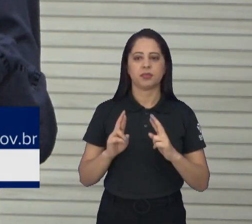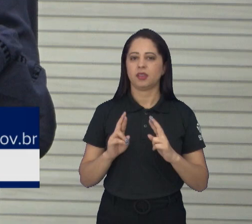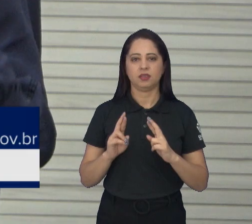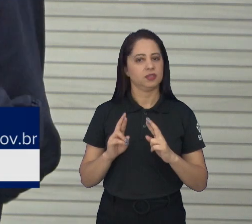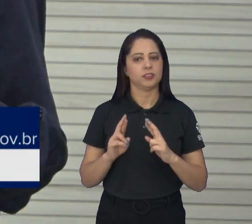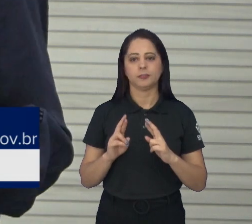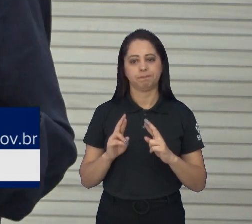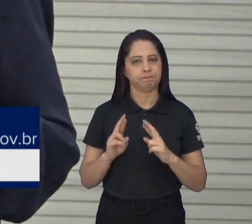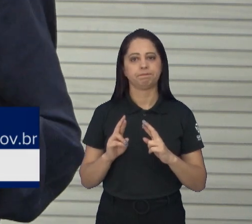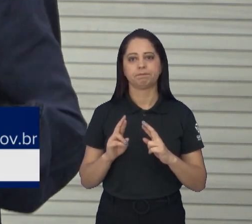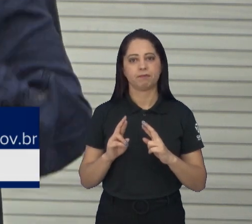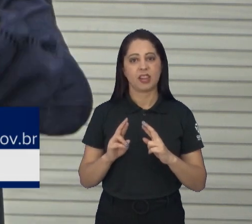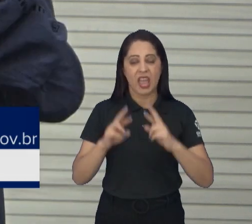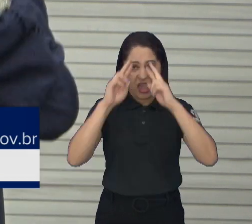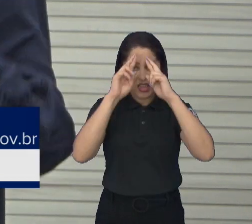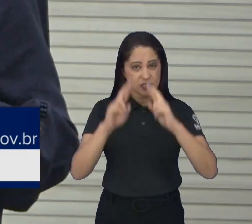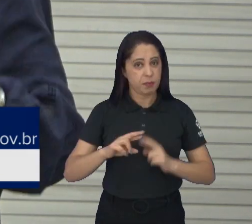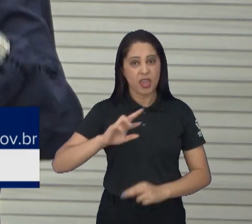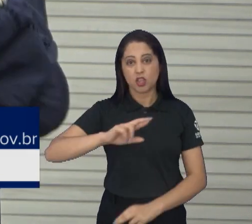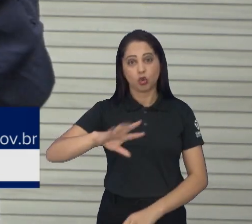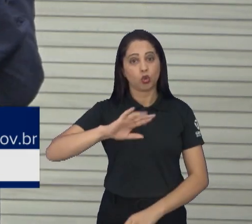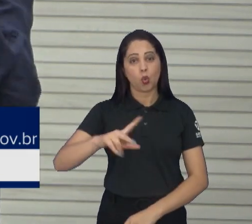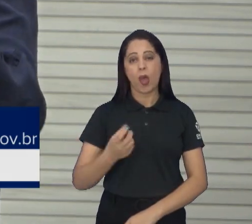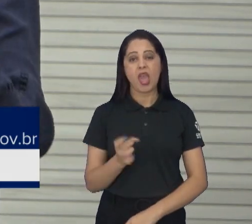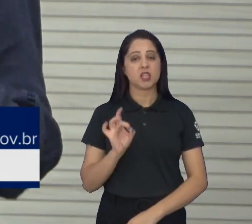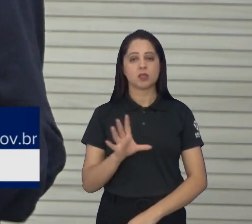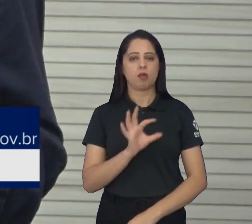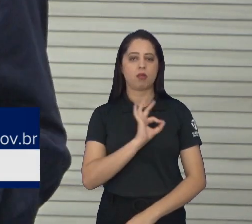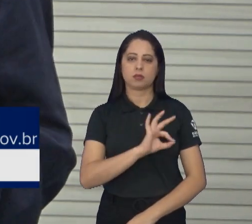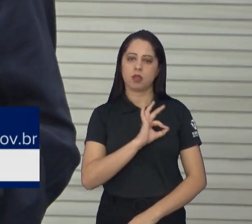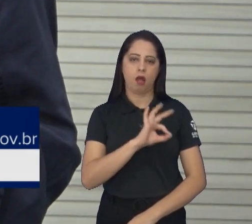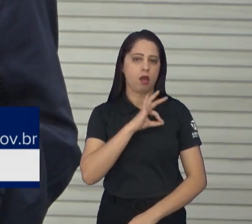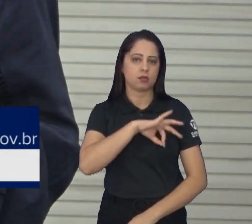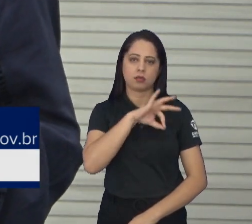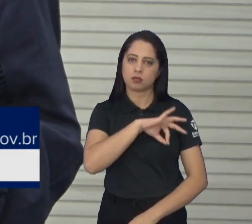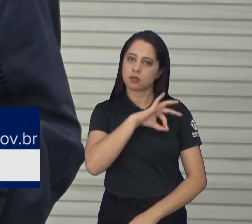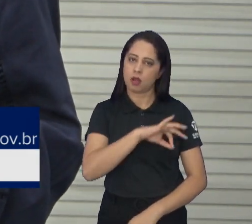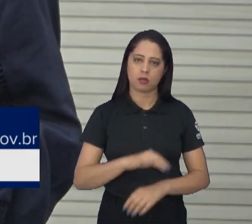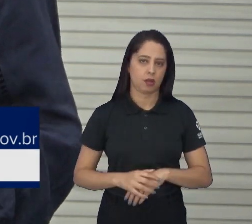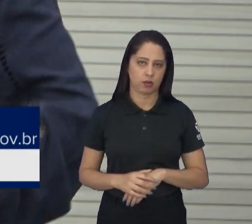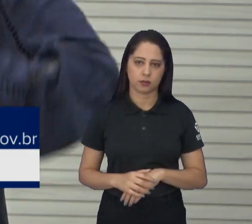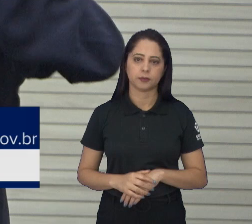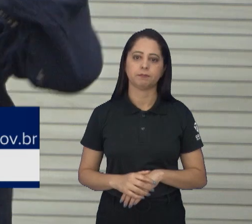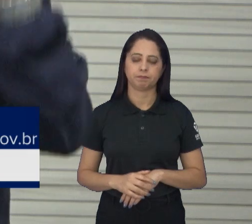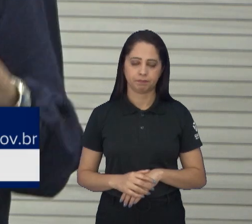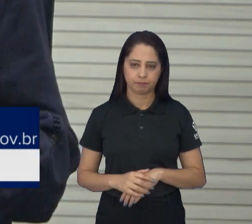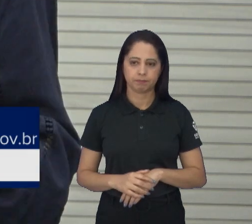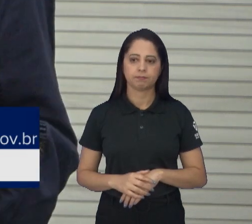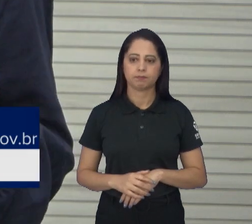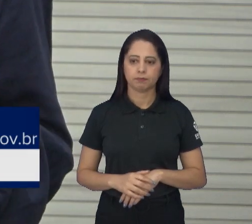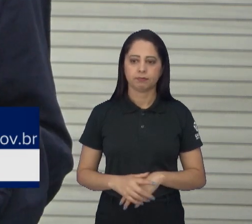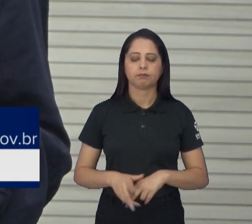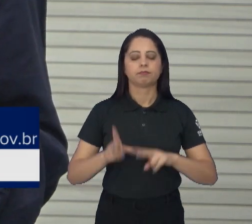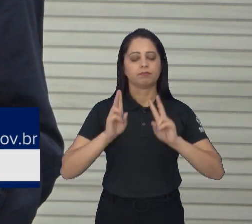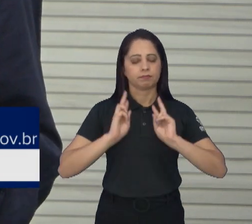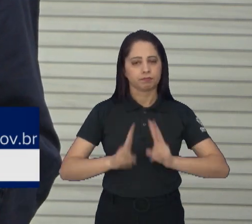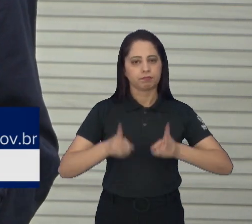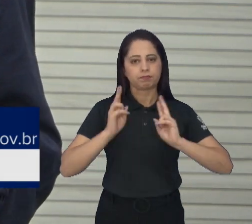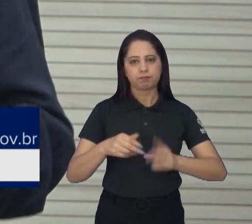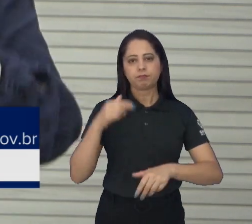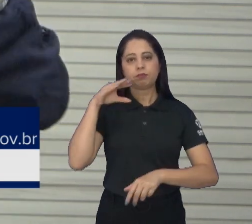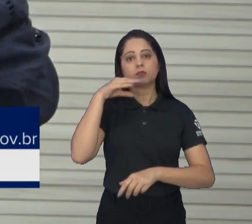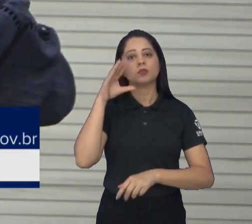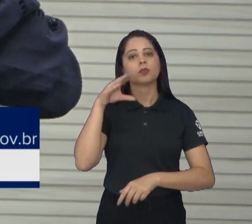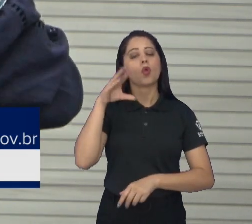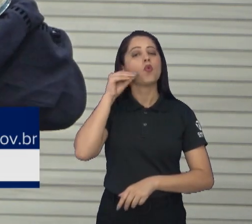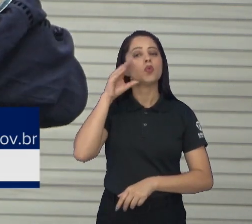não passa só por salário. O respeito passa pelo profissional que nós temos dentro da prefeitura, que sempre foram altamente qualificados